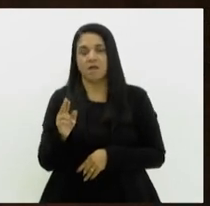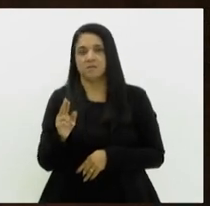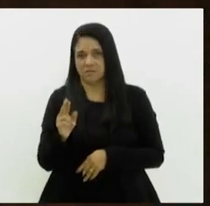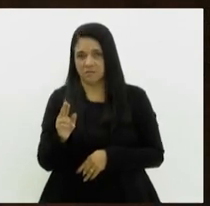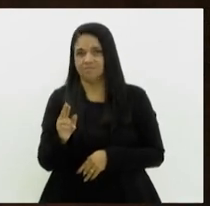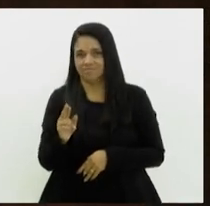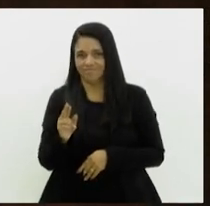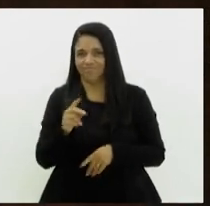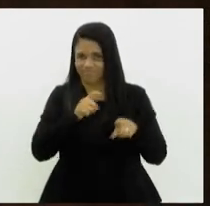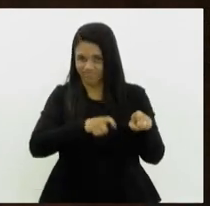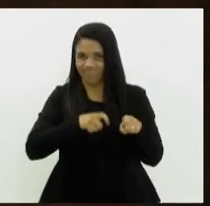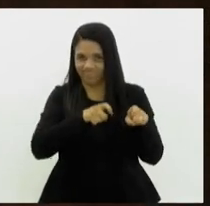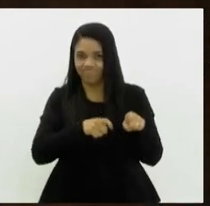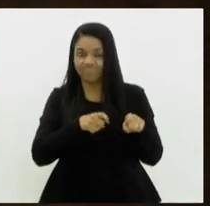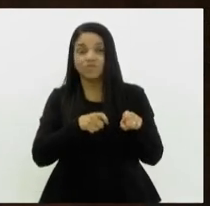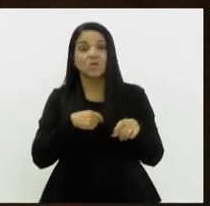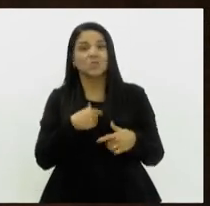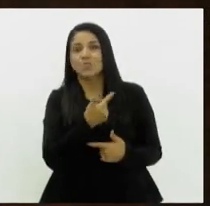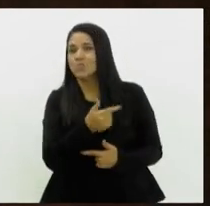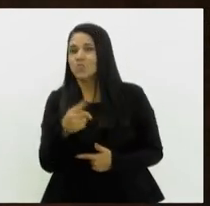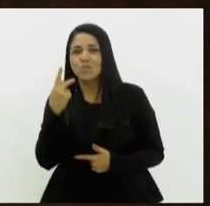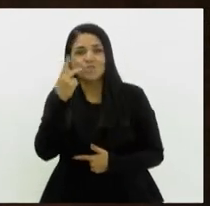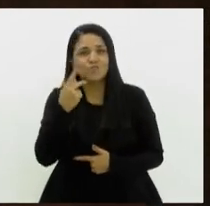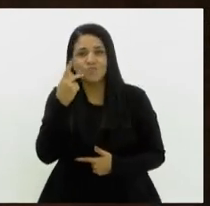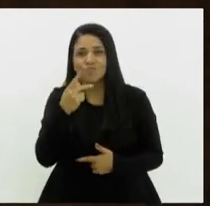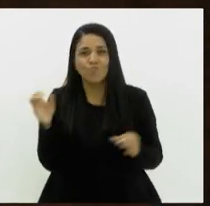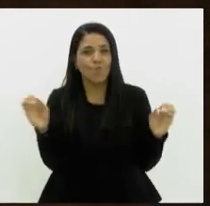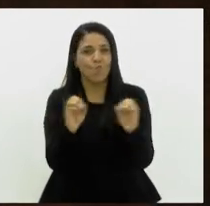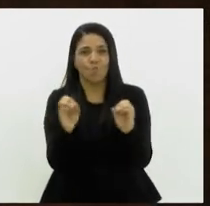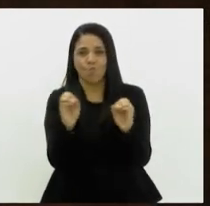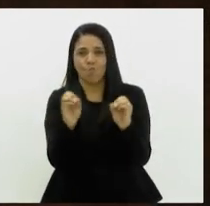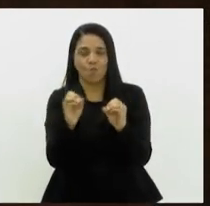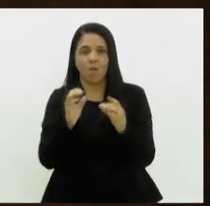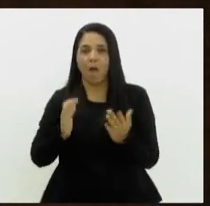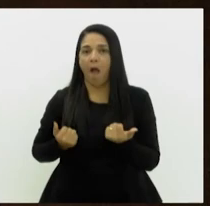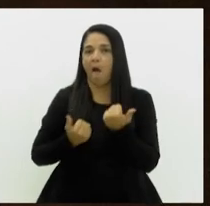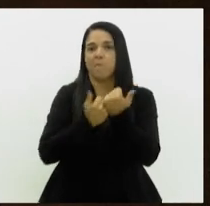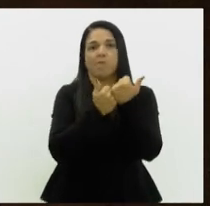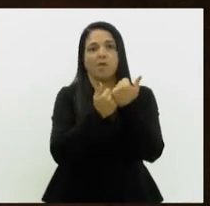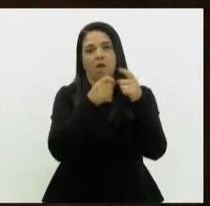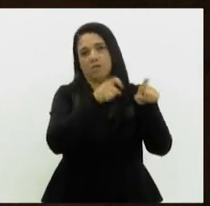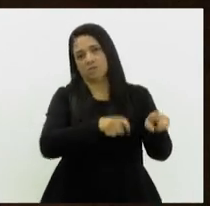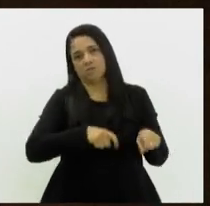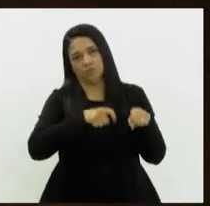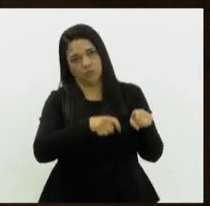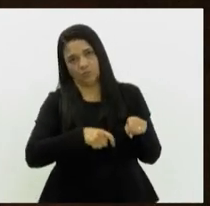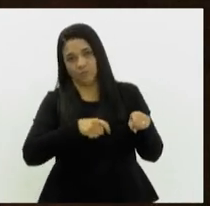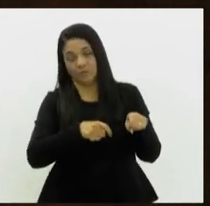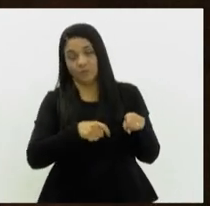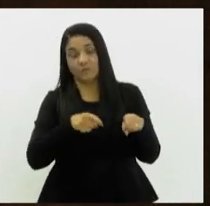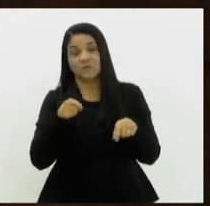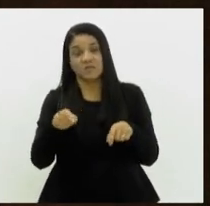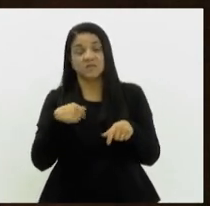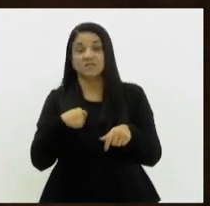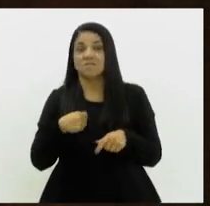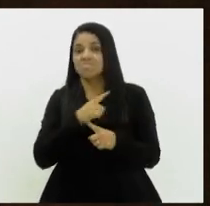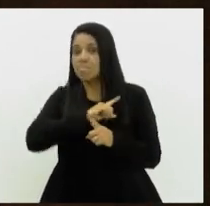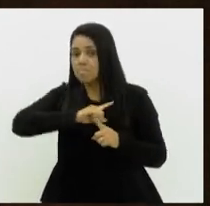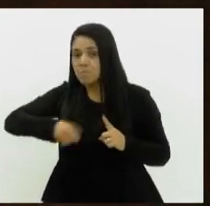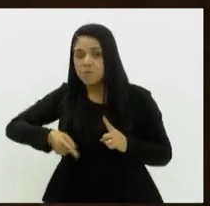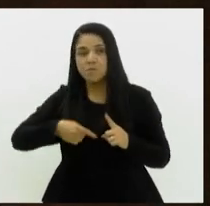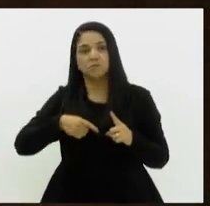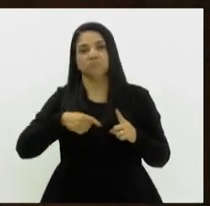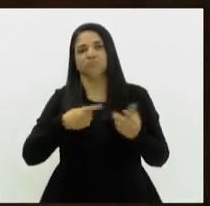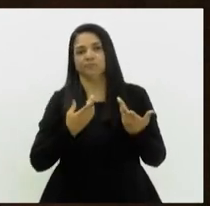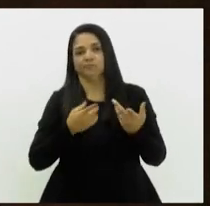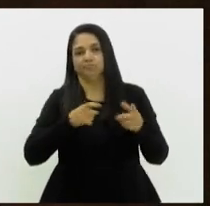chegou nenhuma política pública de apoio àqueles agricultores. Os agricultores estão impedidos de produzir, então eles